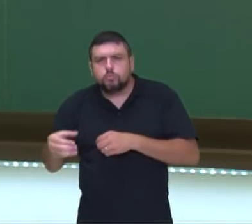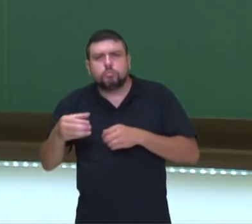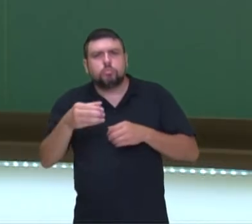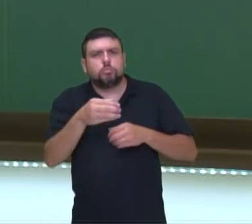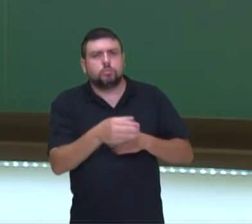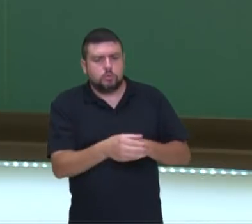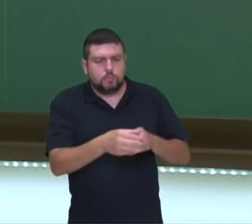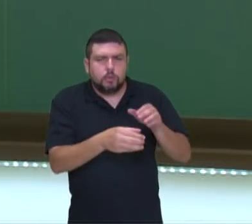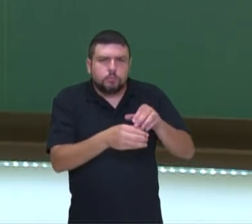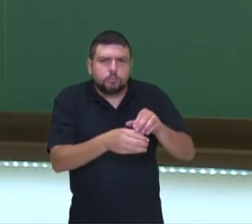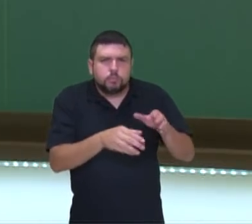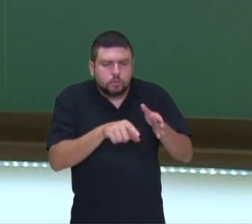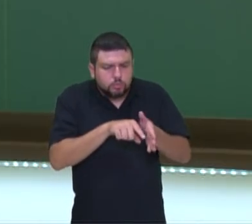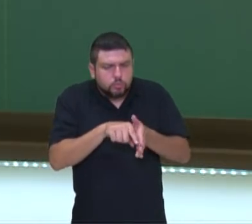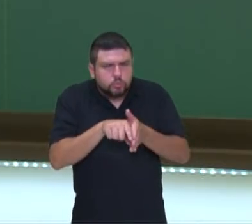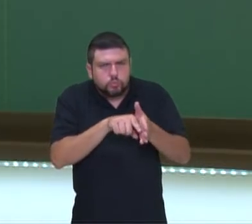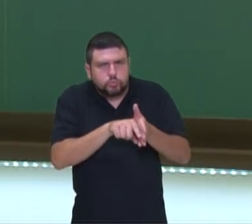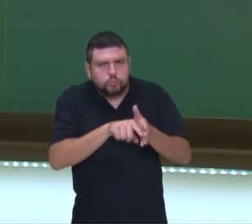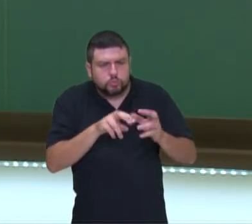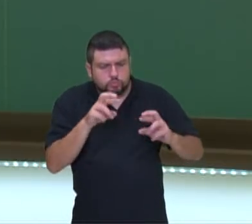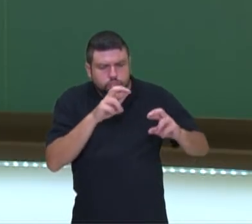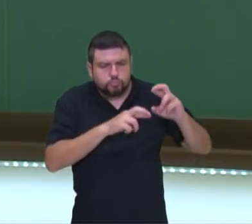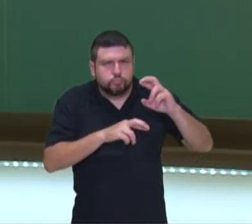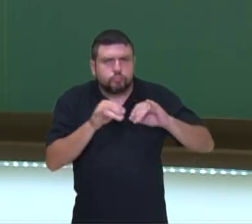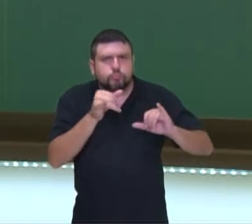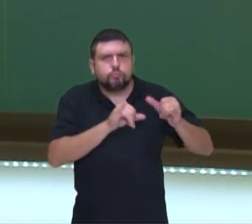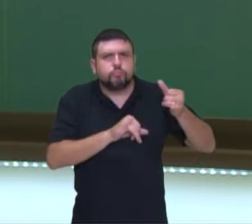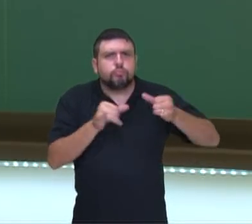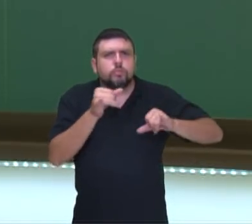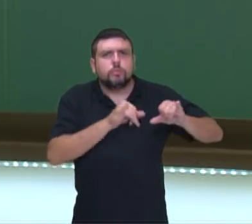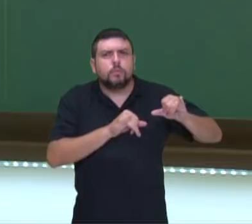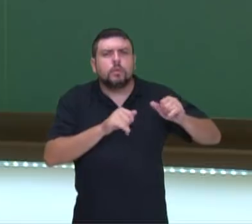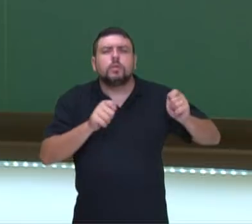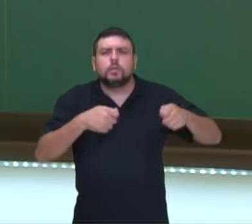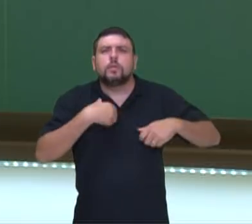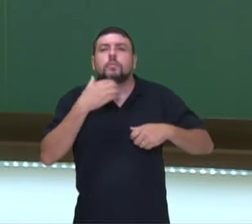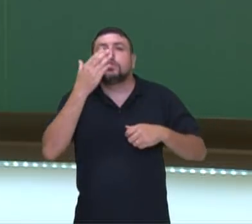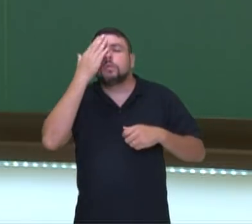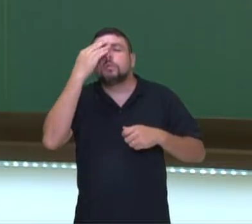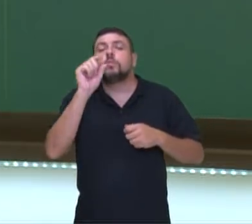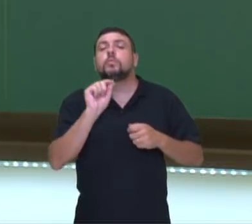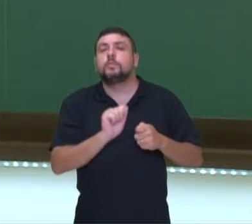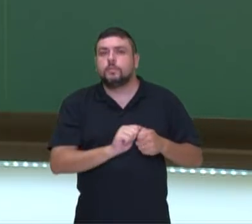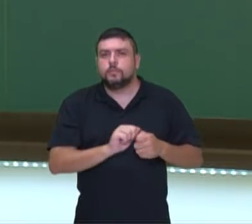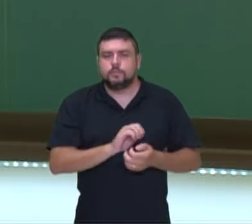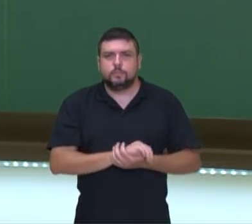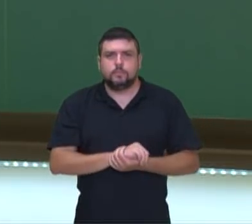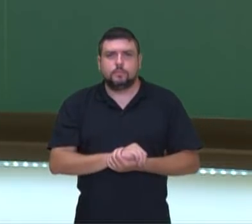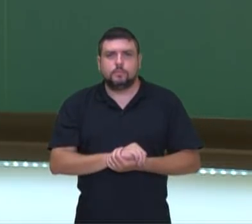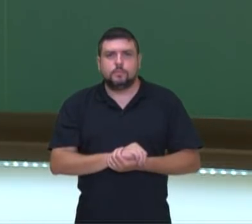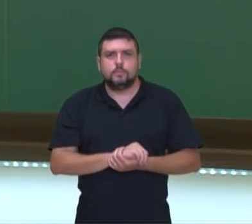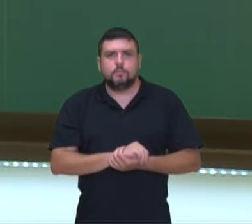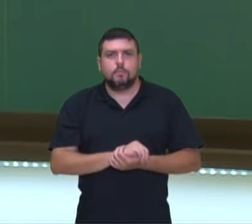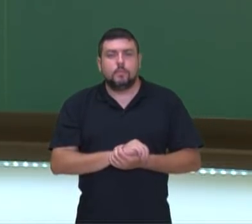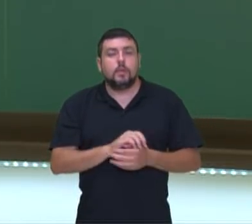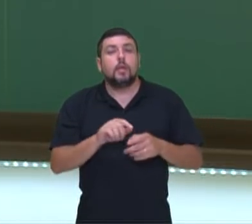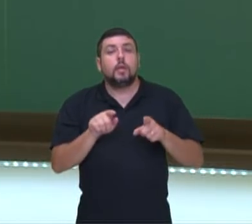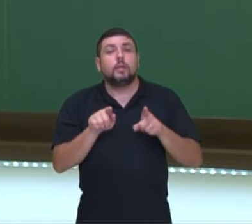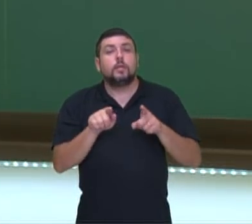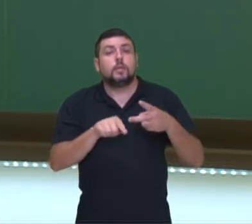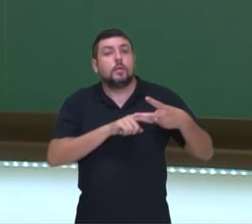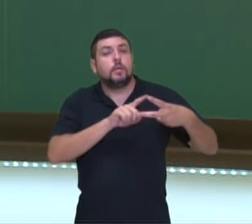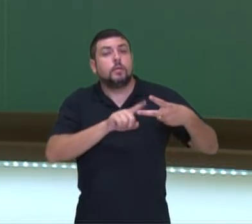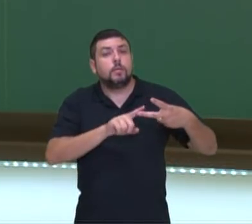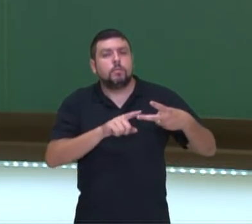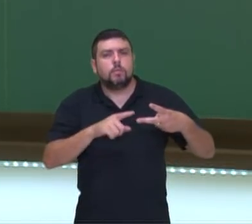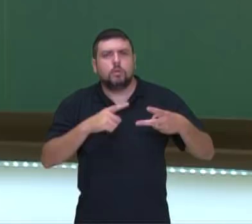estudo, tem feita a sua análise química e daí dá para saber do que ele é feito. Fora isso, quando tem os tremores de